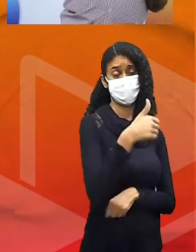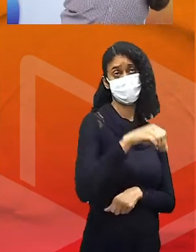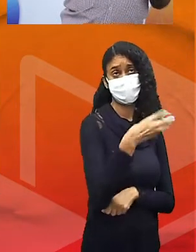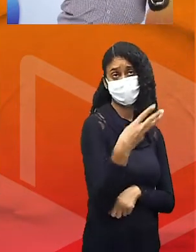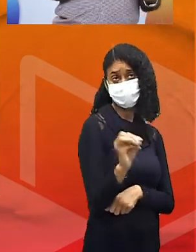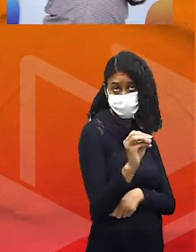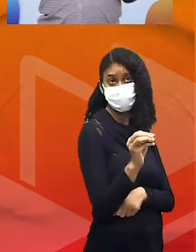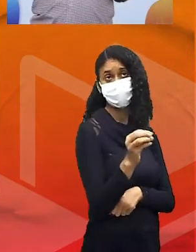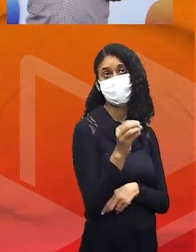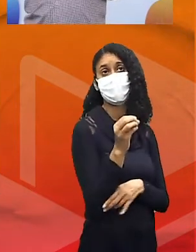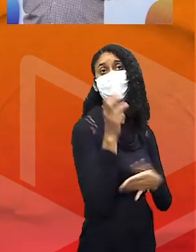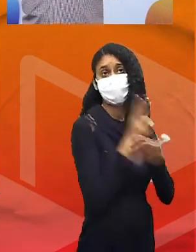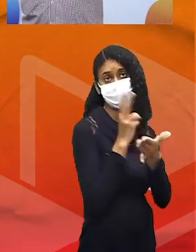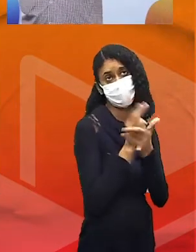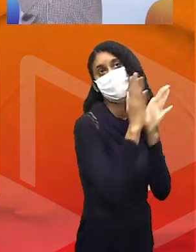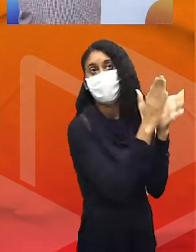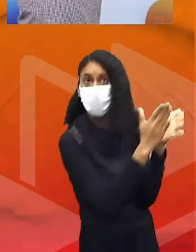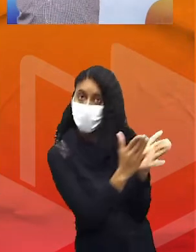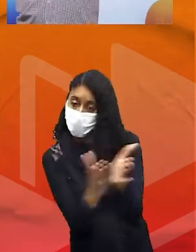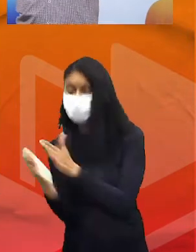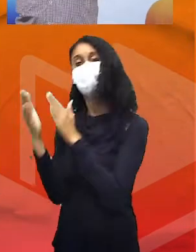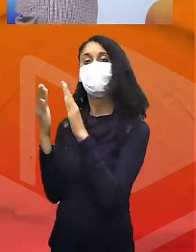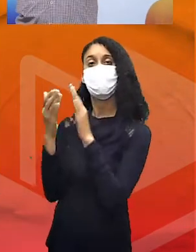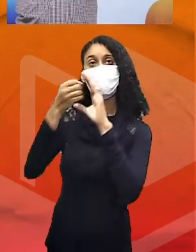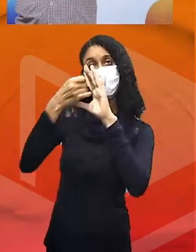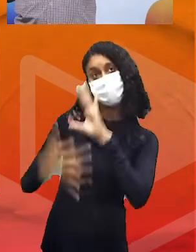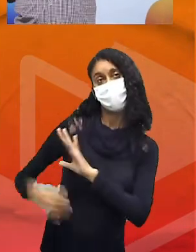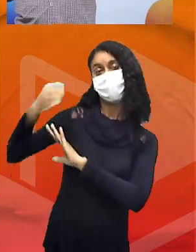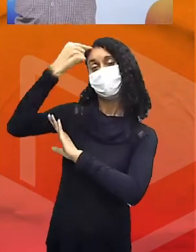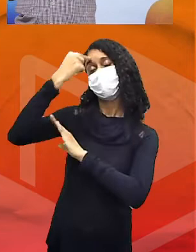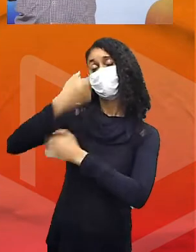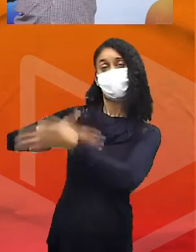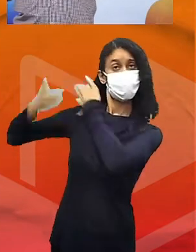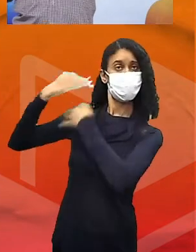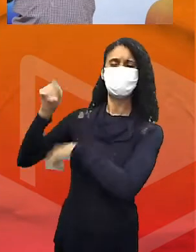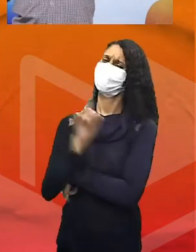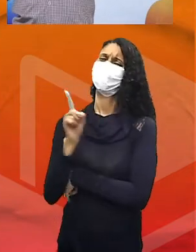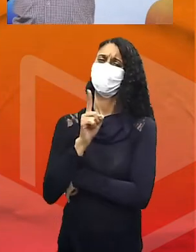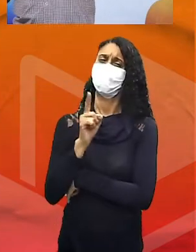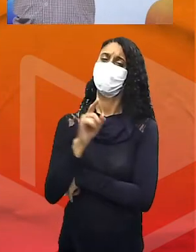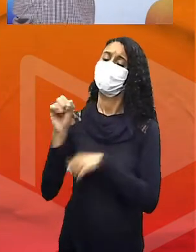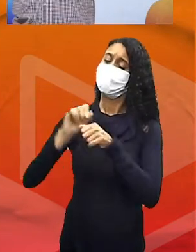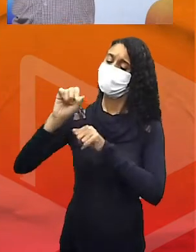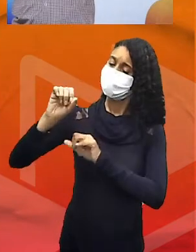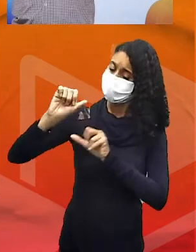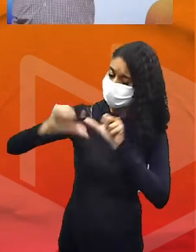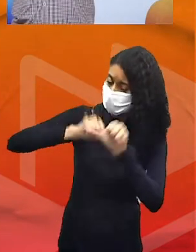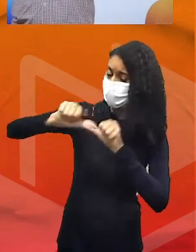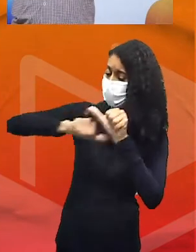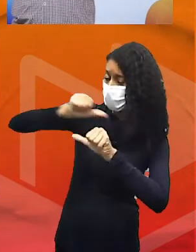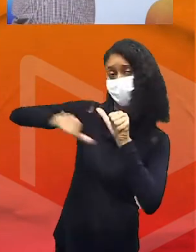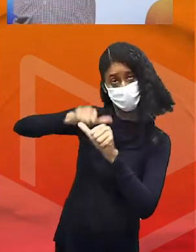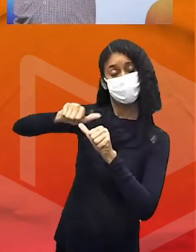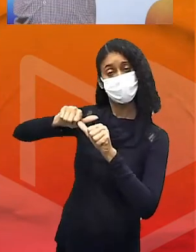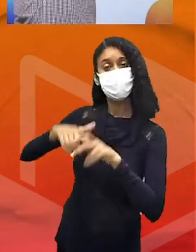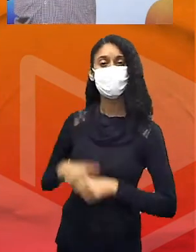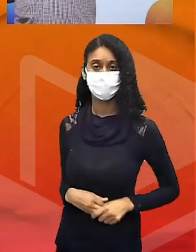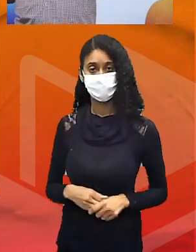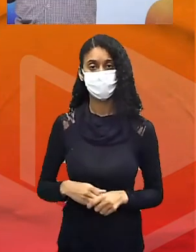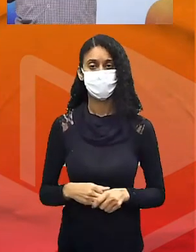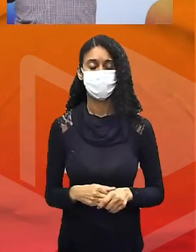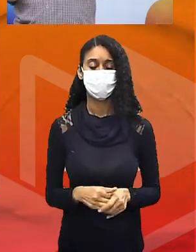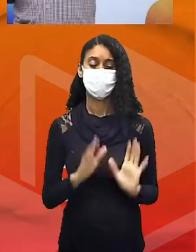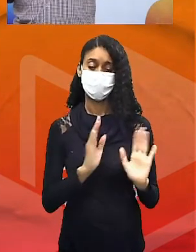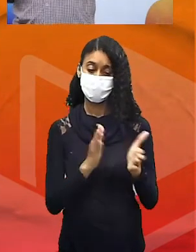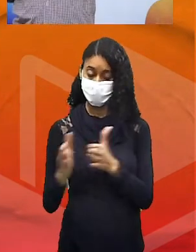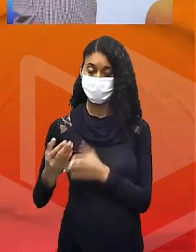1930 e se manteve com a cabeça no passado. Não, ele vem se atualizando de acordo com cada época